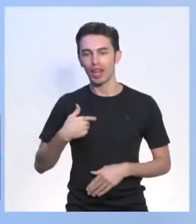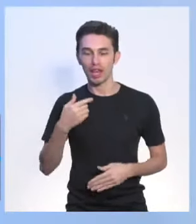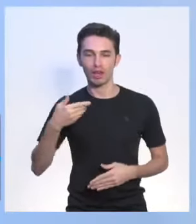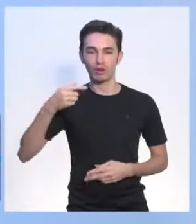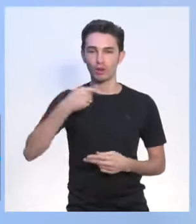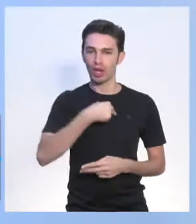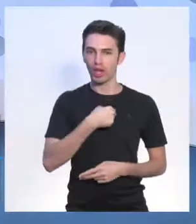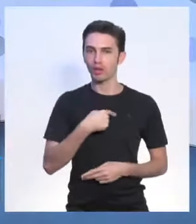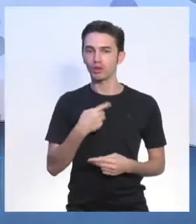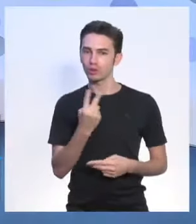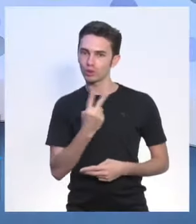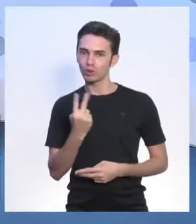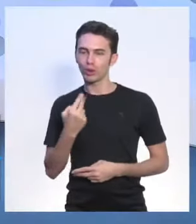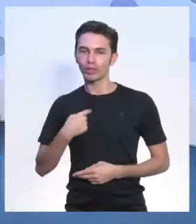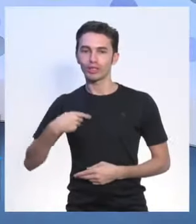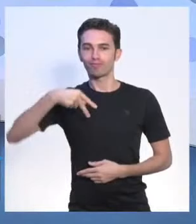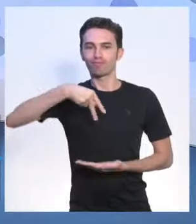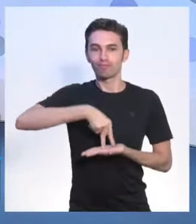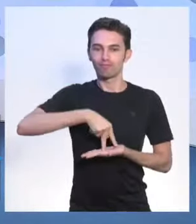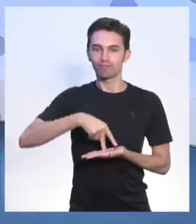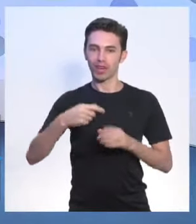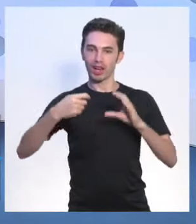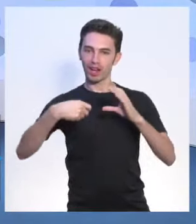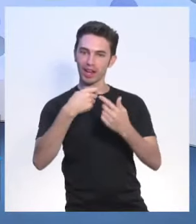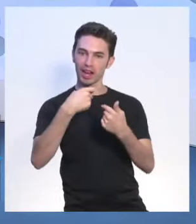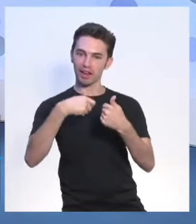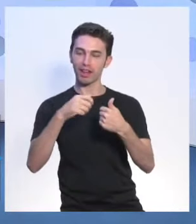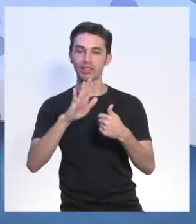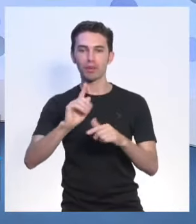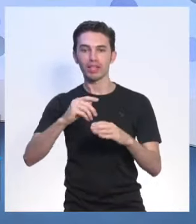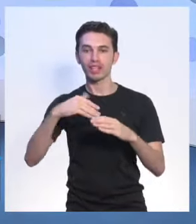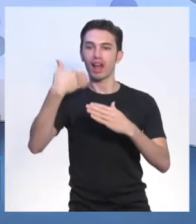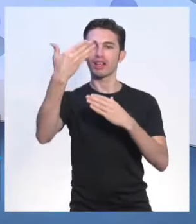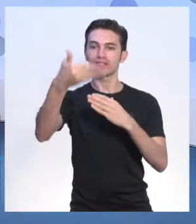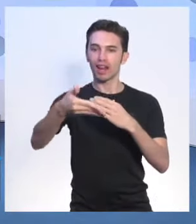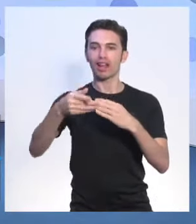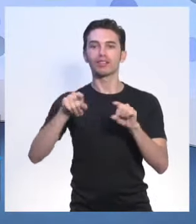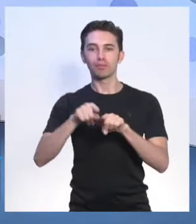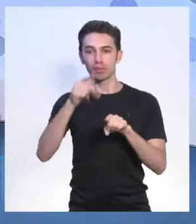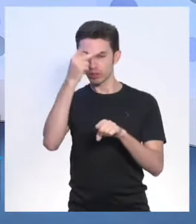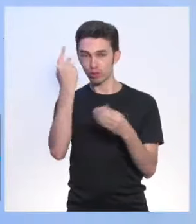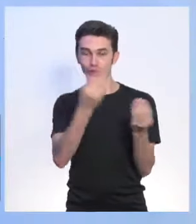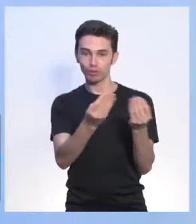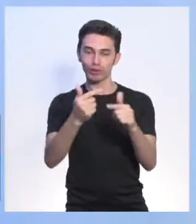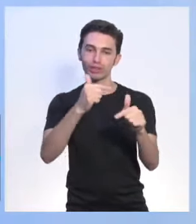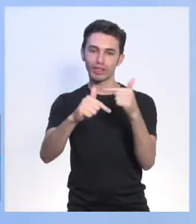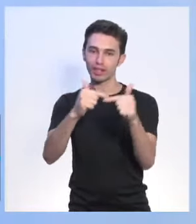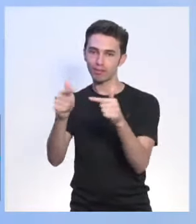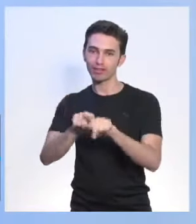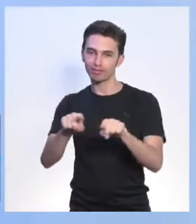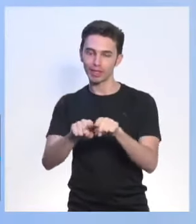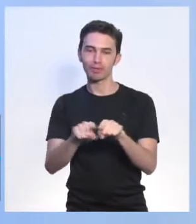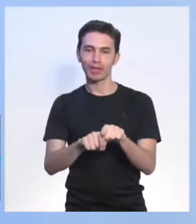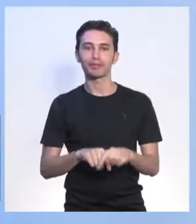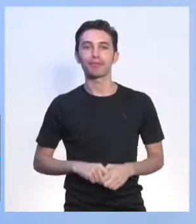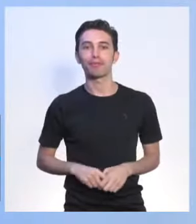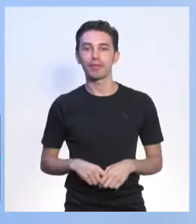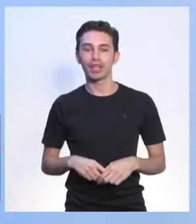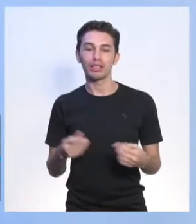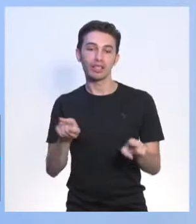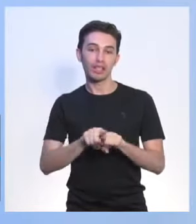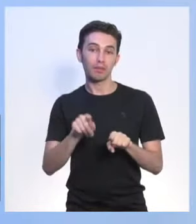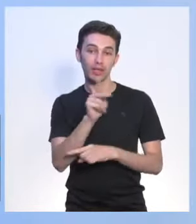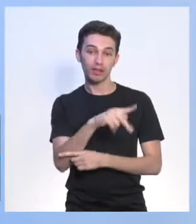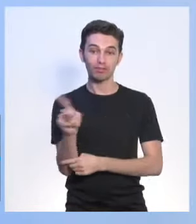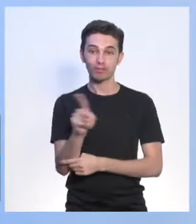dois, mas por trás tem muita gente aí que está ajudando muito a gente levar essa aula para o ar para vocês, tá bom? O